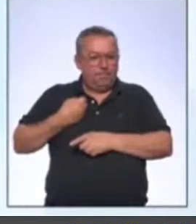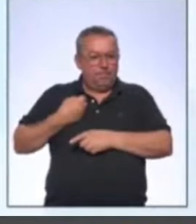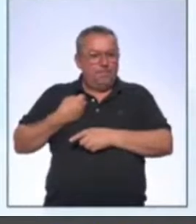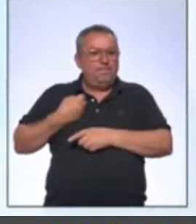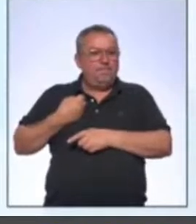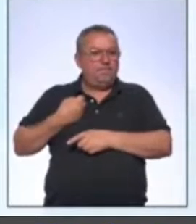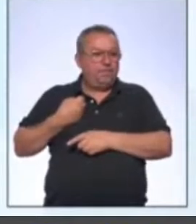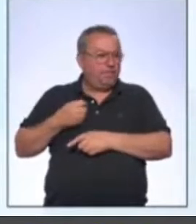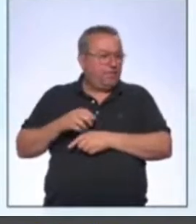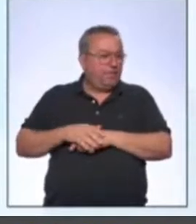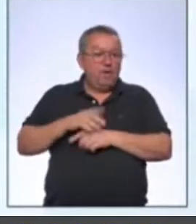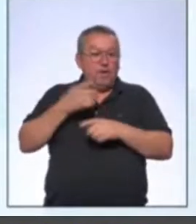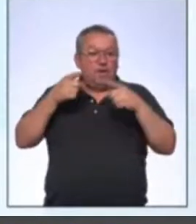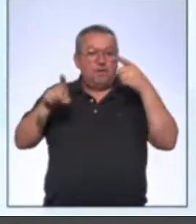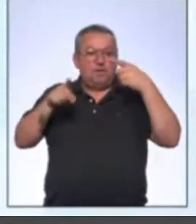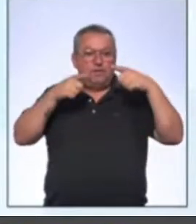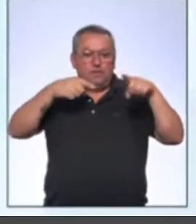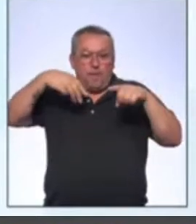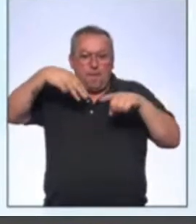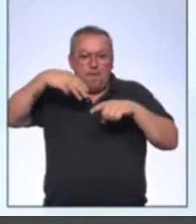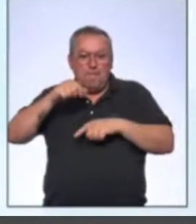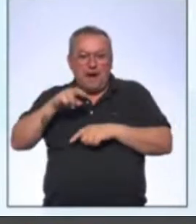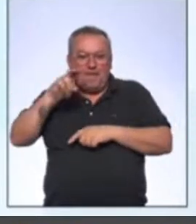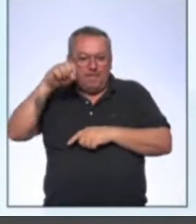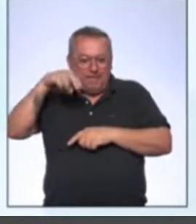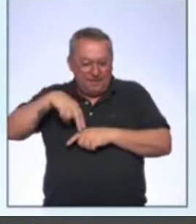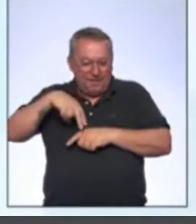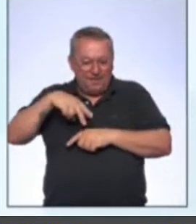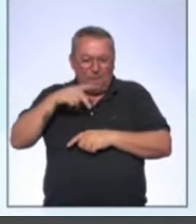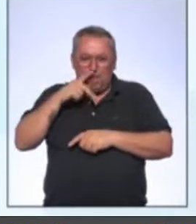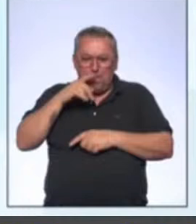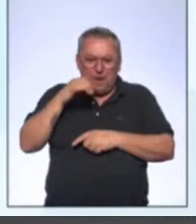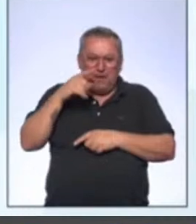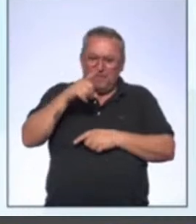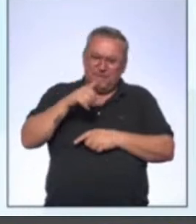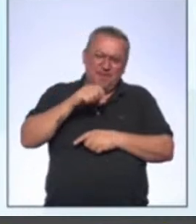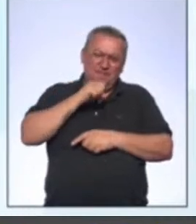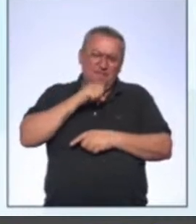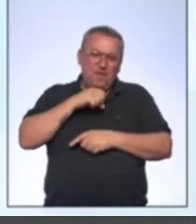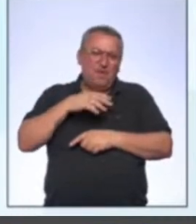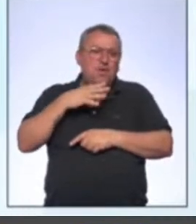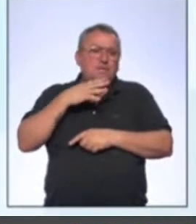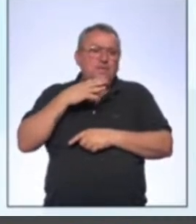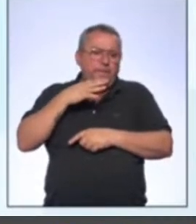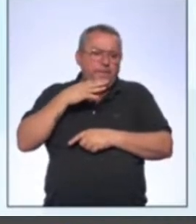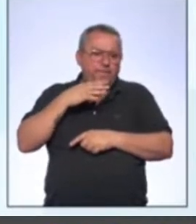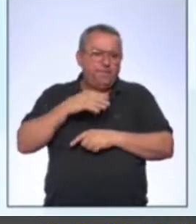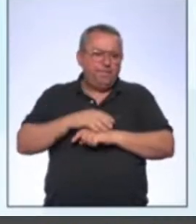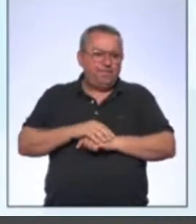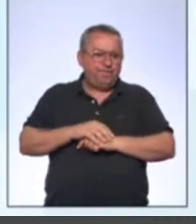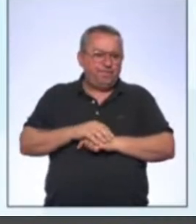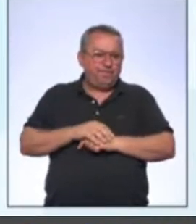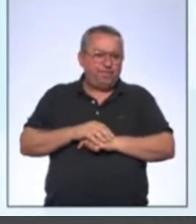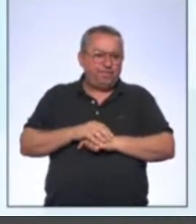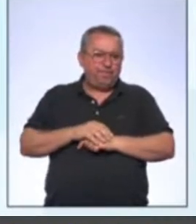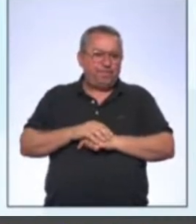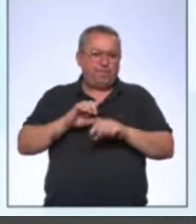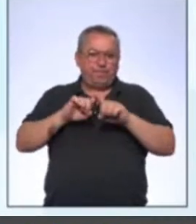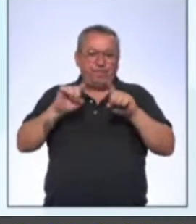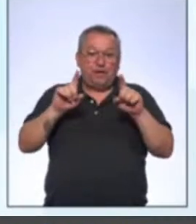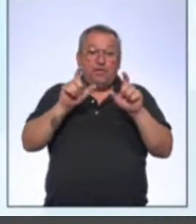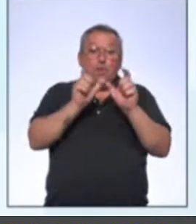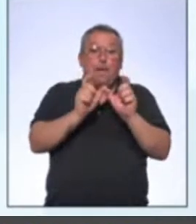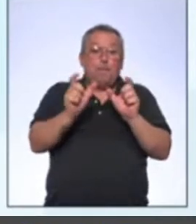De uma música que provavelmente os pais e os avós de vocês conhecem, né? Do Marvin. Mas é só